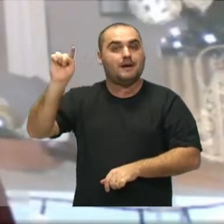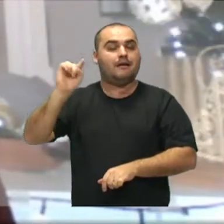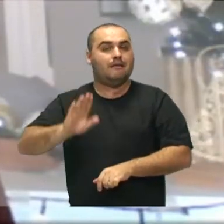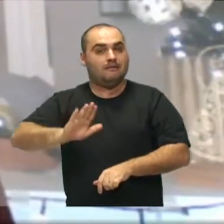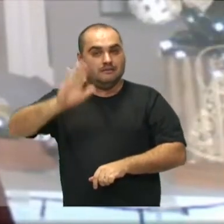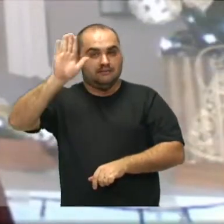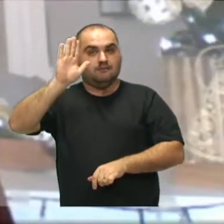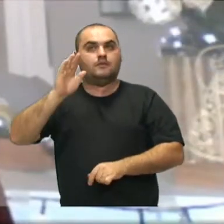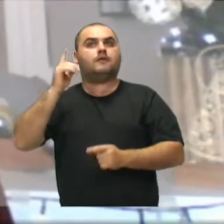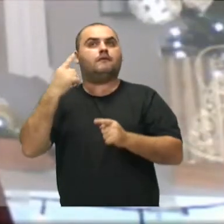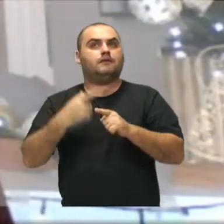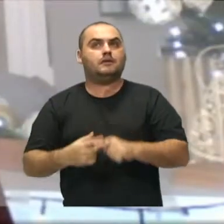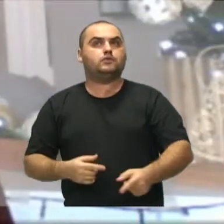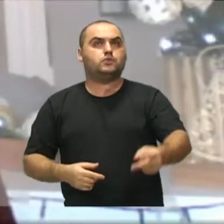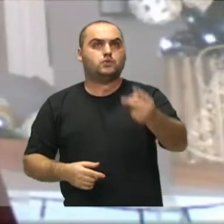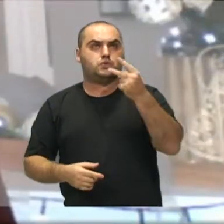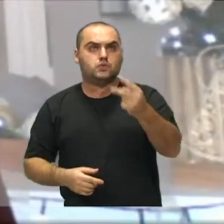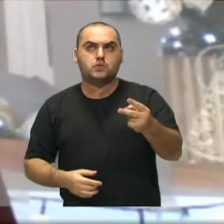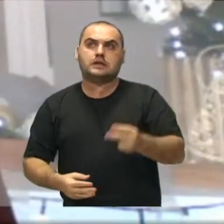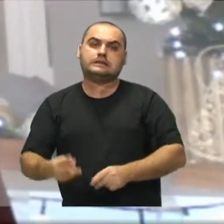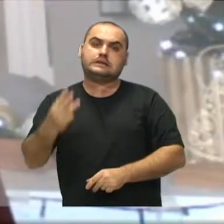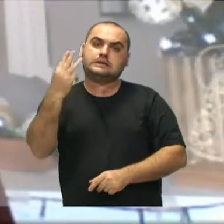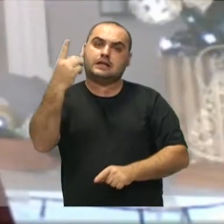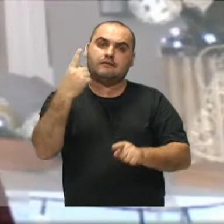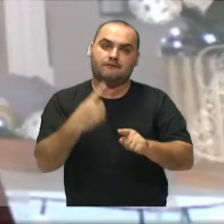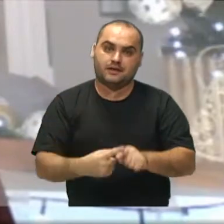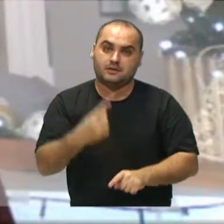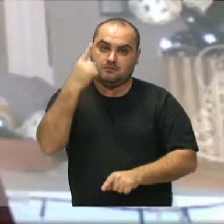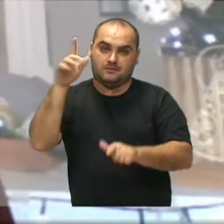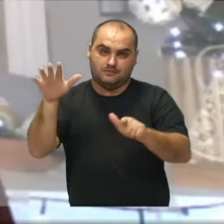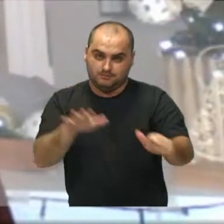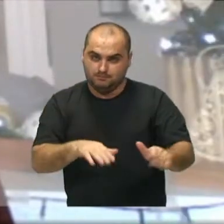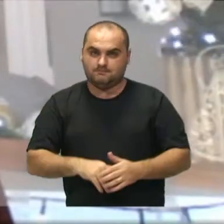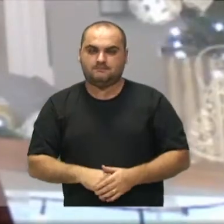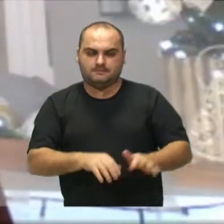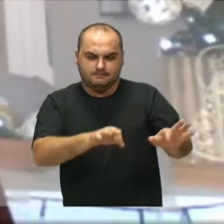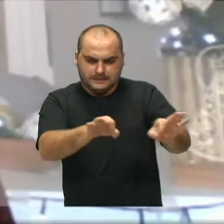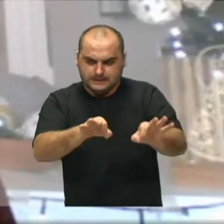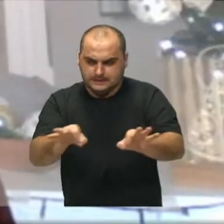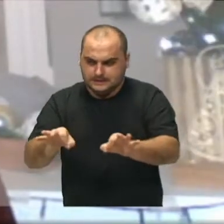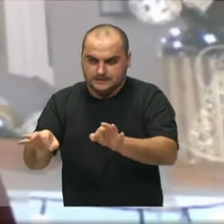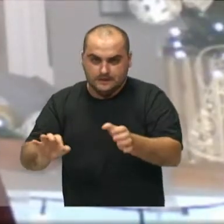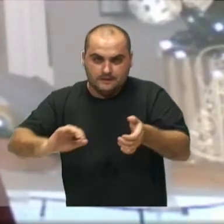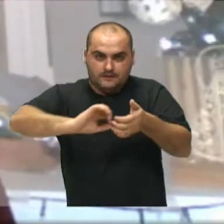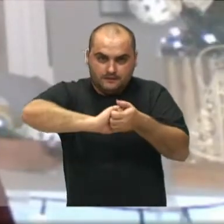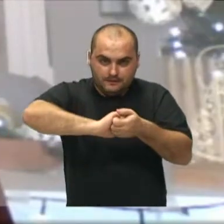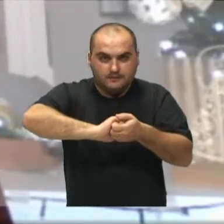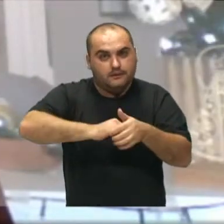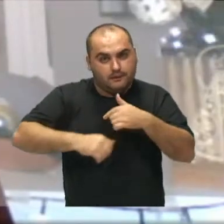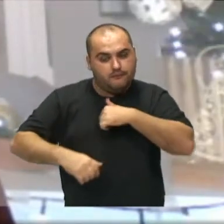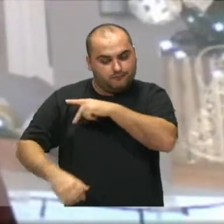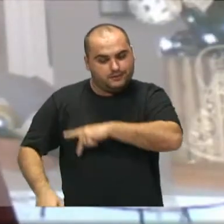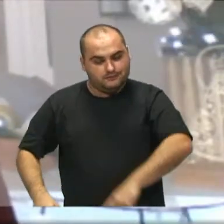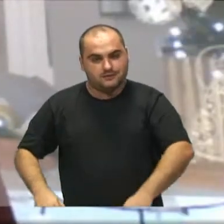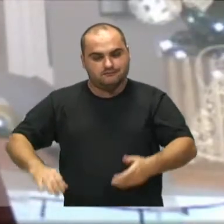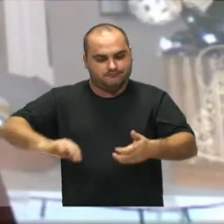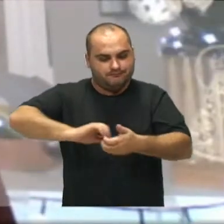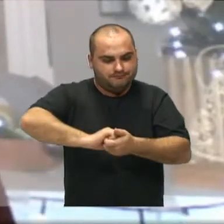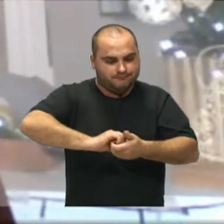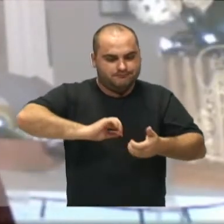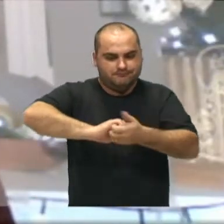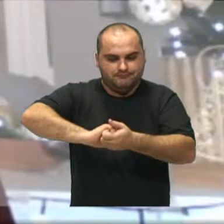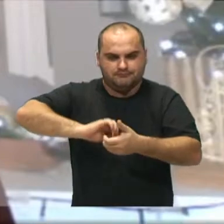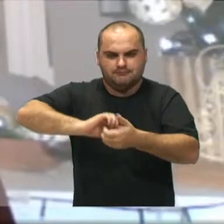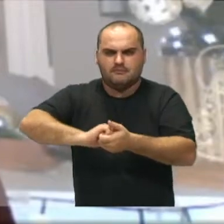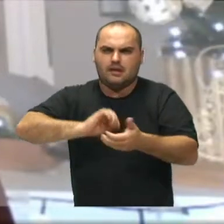isso 2, 3 vezes por semana, nós estávamos articulando também as coligações, como eu falei, porque eu sou presidente do partido, e até mais